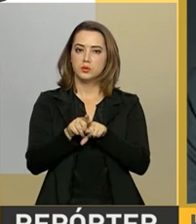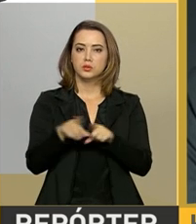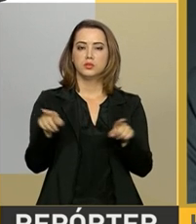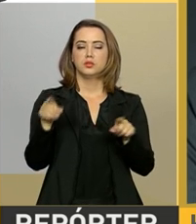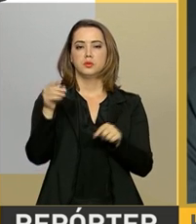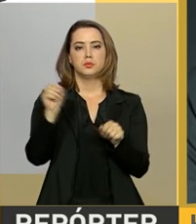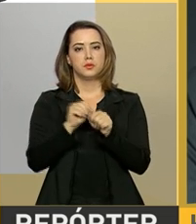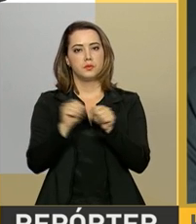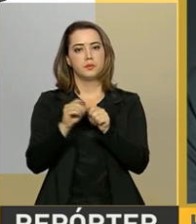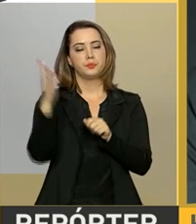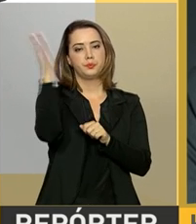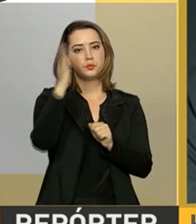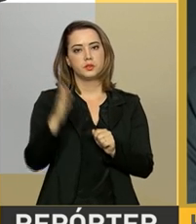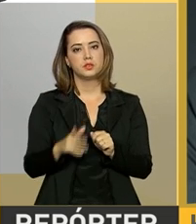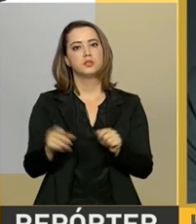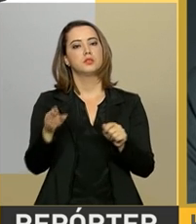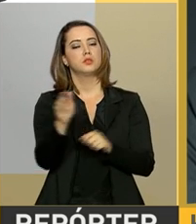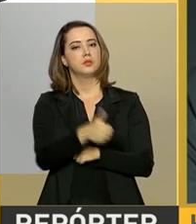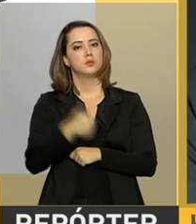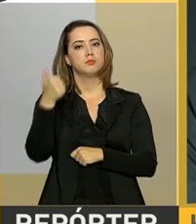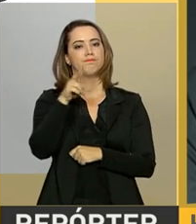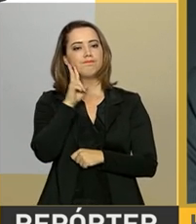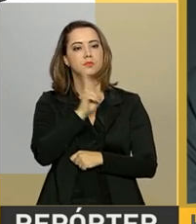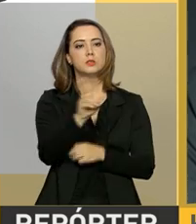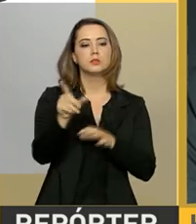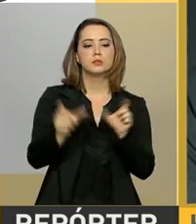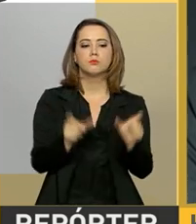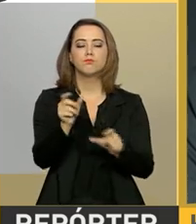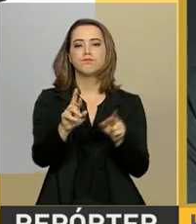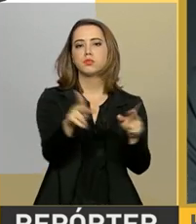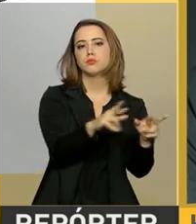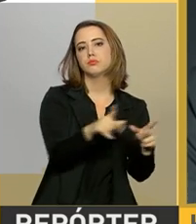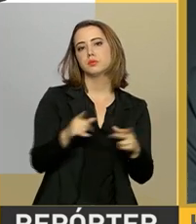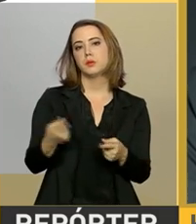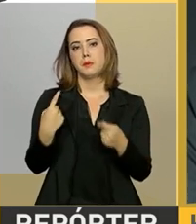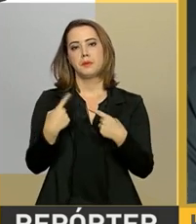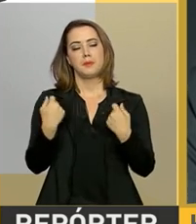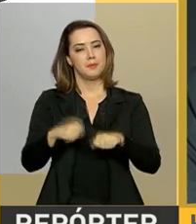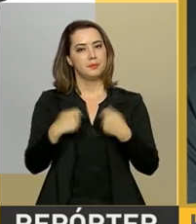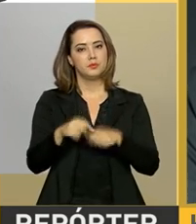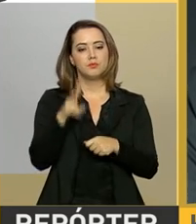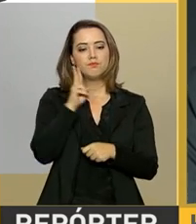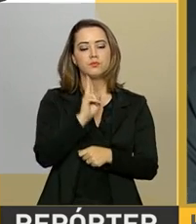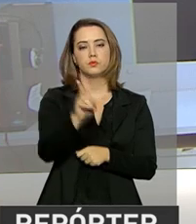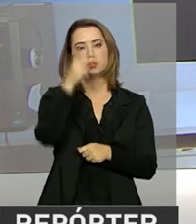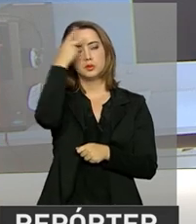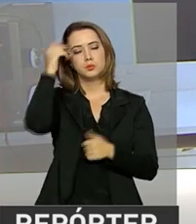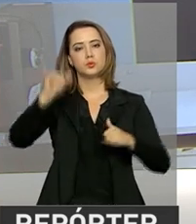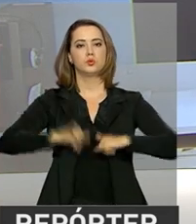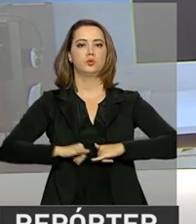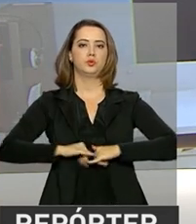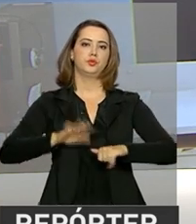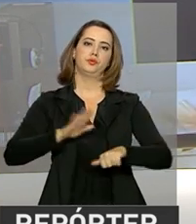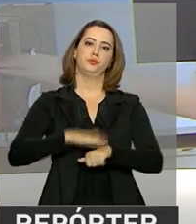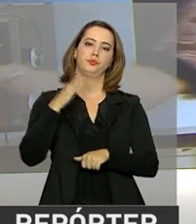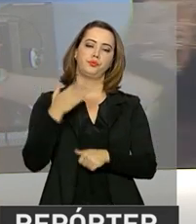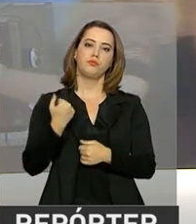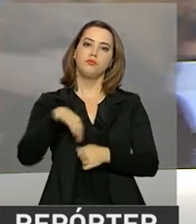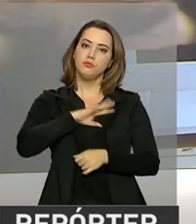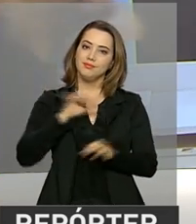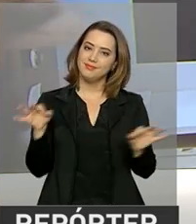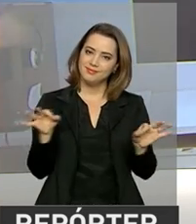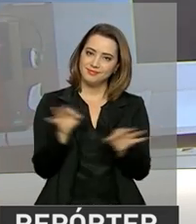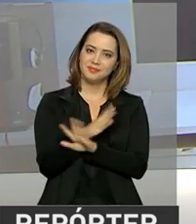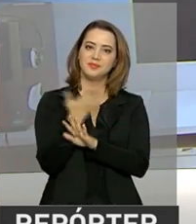melhor precisa enxergar as diferenças do nosso país e precisamos olhar pelos brasileiros mais sofridos nós ficamos por